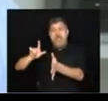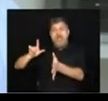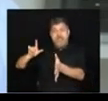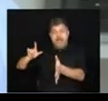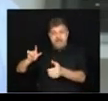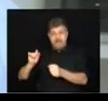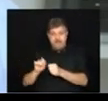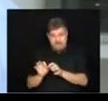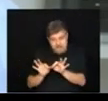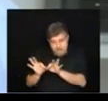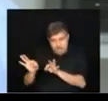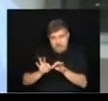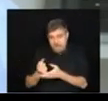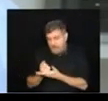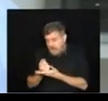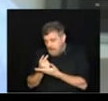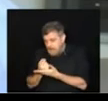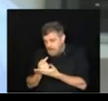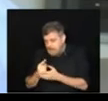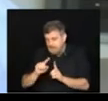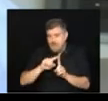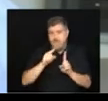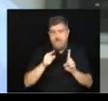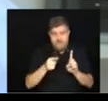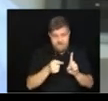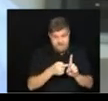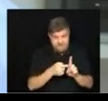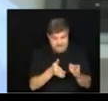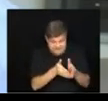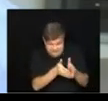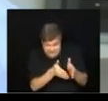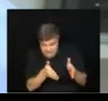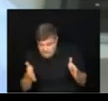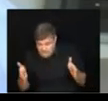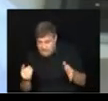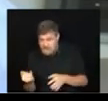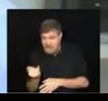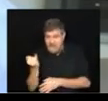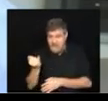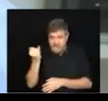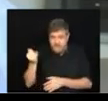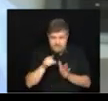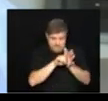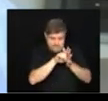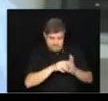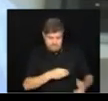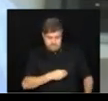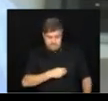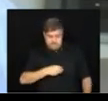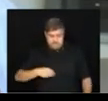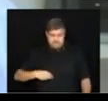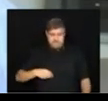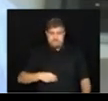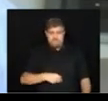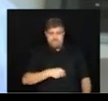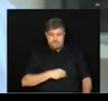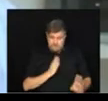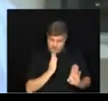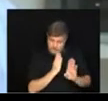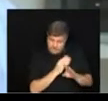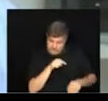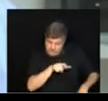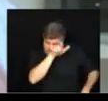da gravidez. Durante a gestação, é muito importante ter todos os exames, verificar se essa mãe não